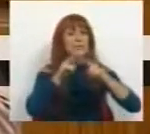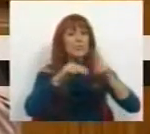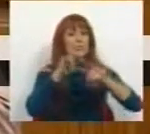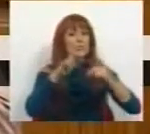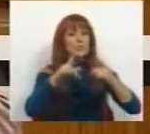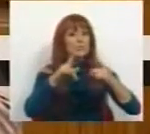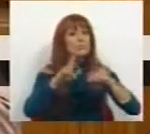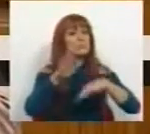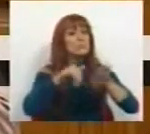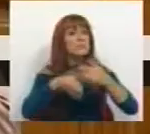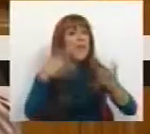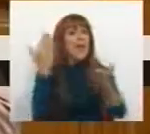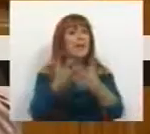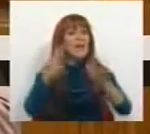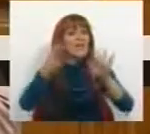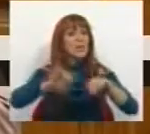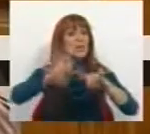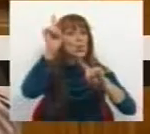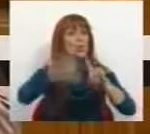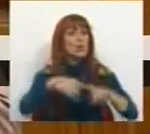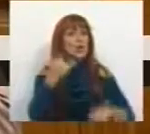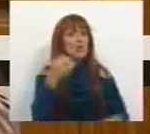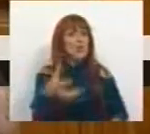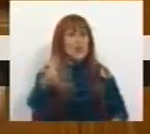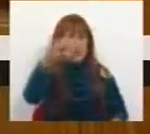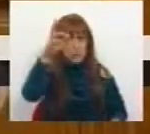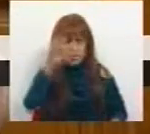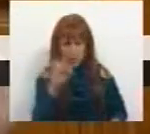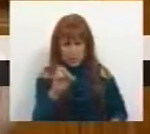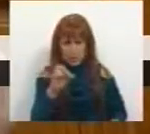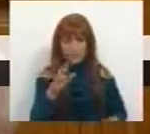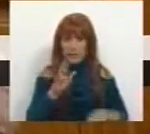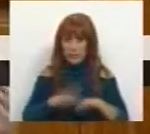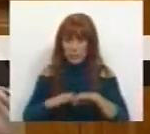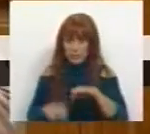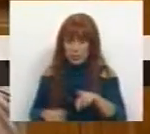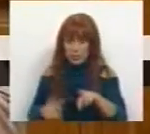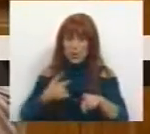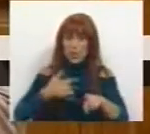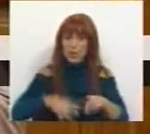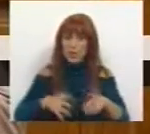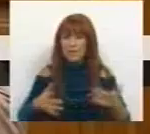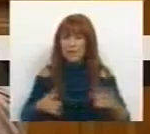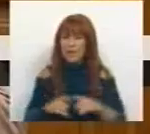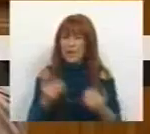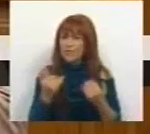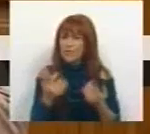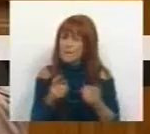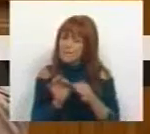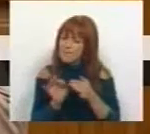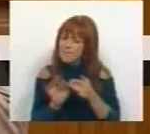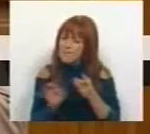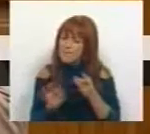estaria realizada até ao final do ano de 2018. E por isso, eu gostava talvez de uma informação